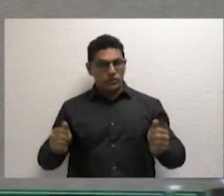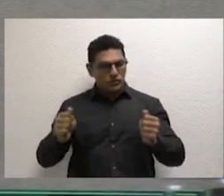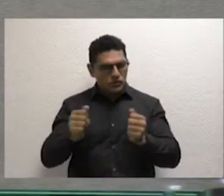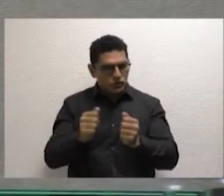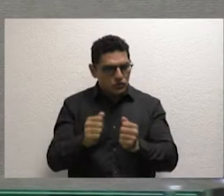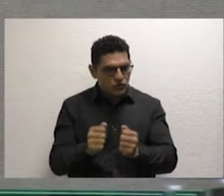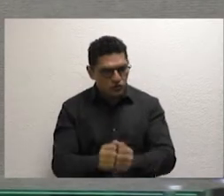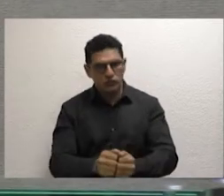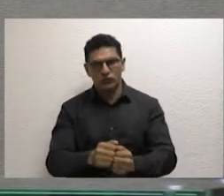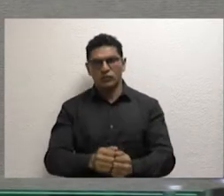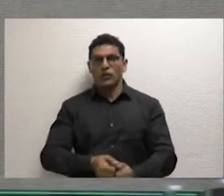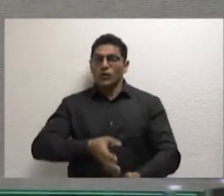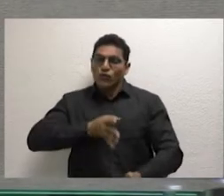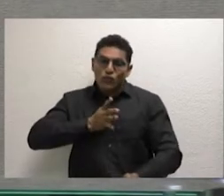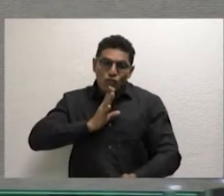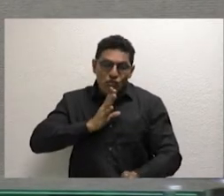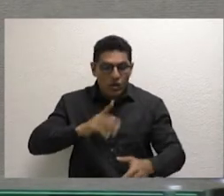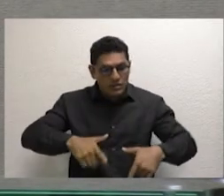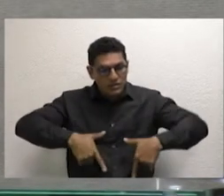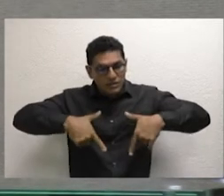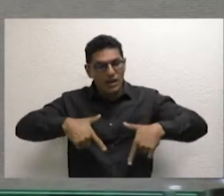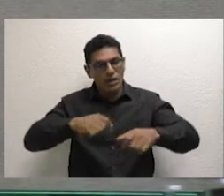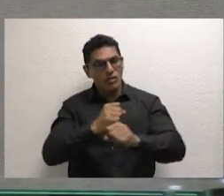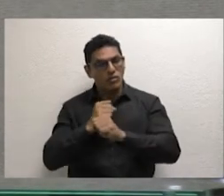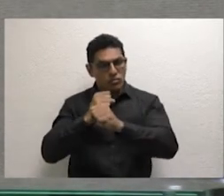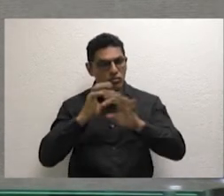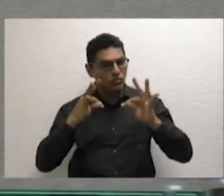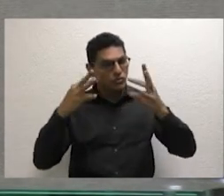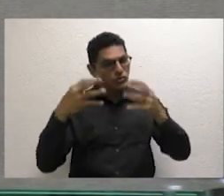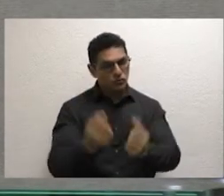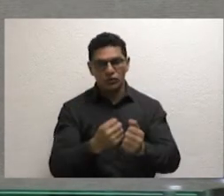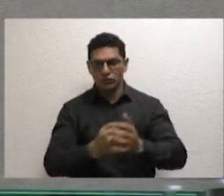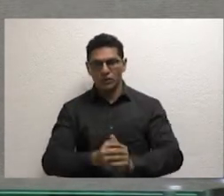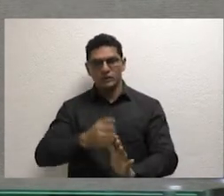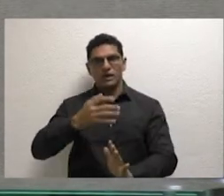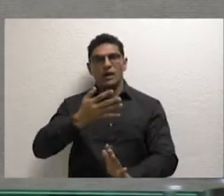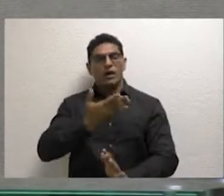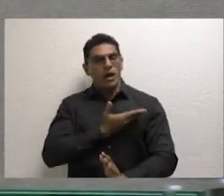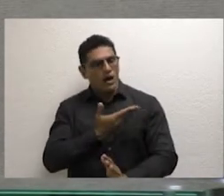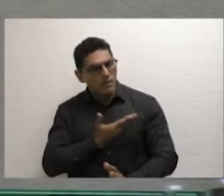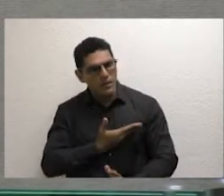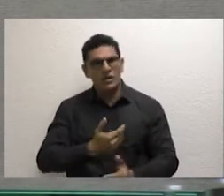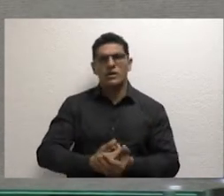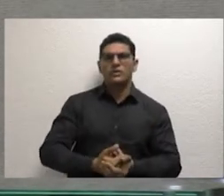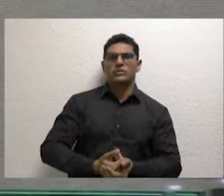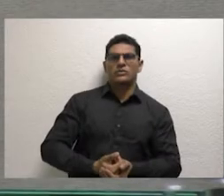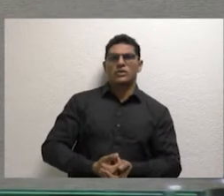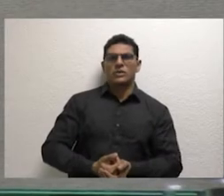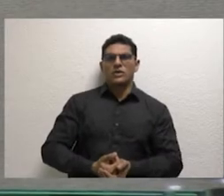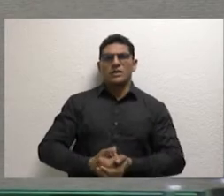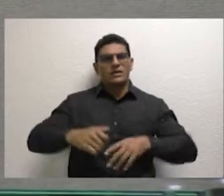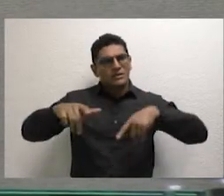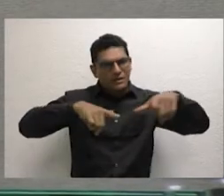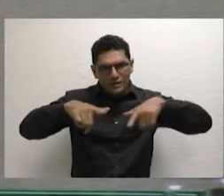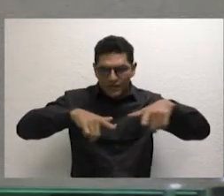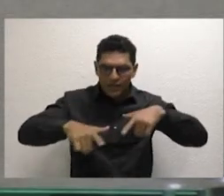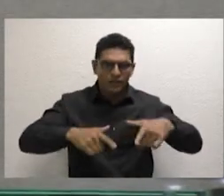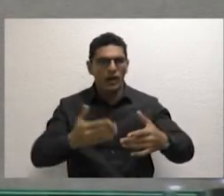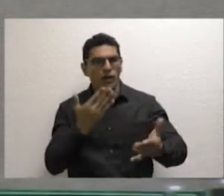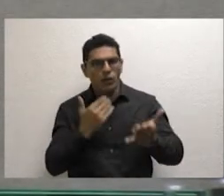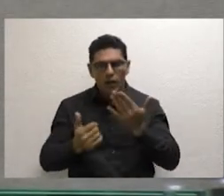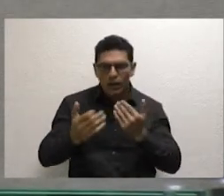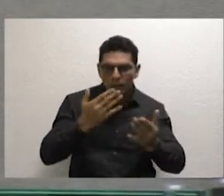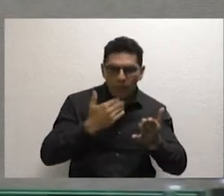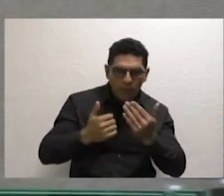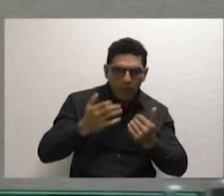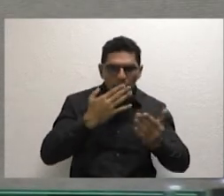falar aqui com os meus amigos e minhas amigas manipuladores de alimento as merendeiras os vigias essas